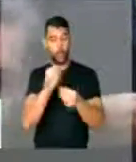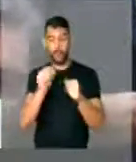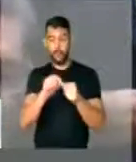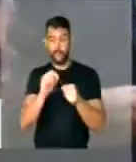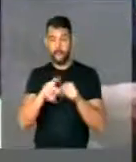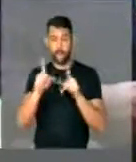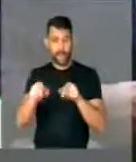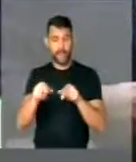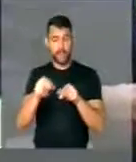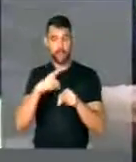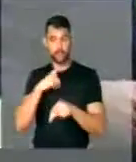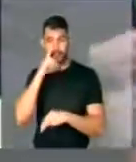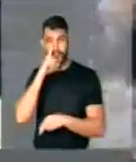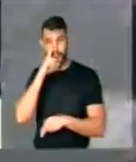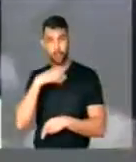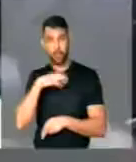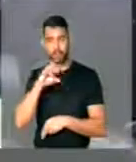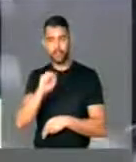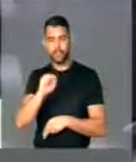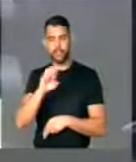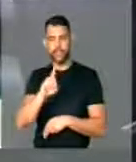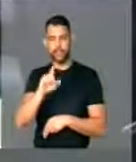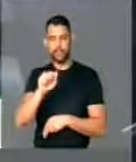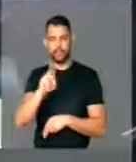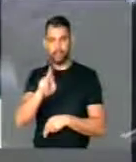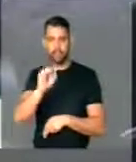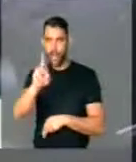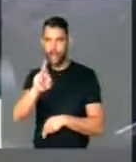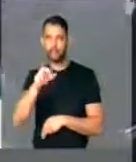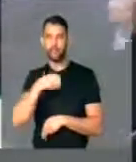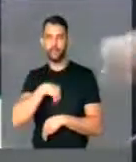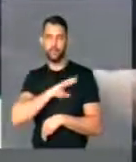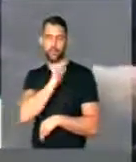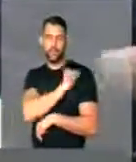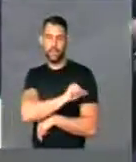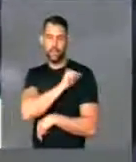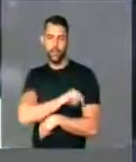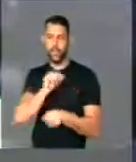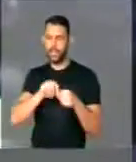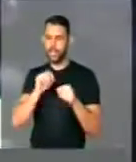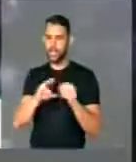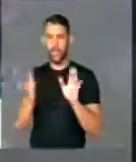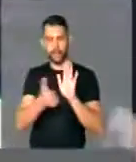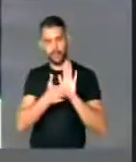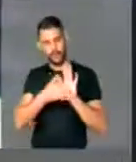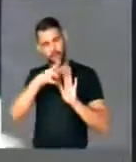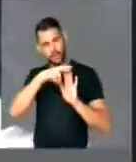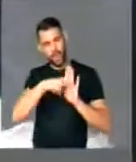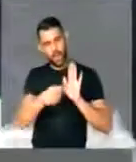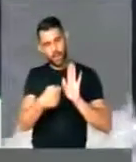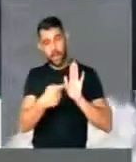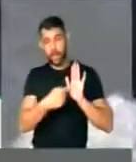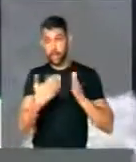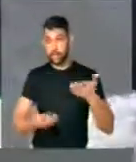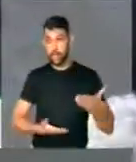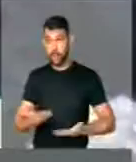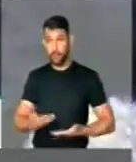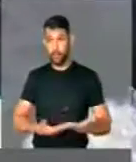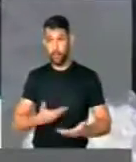fez criminosamente com a SEDAI no Rio de Janeiro. Aqui se está estabelecendo que o